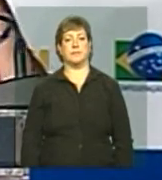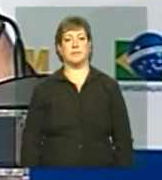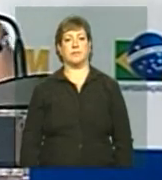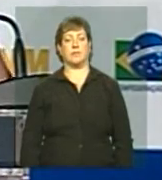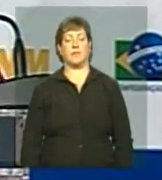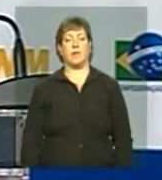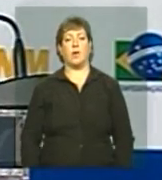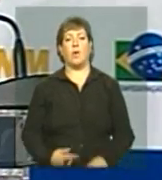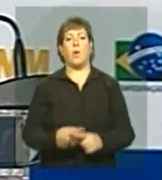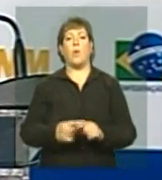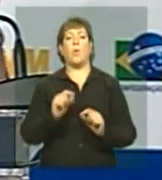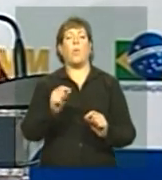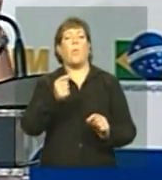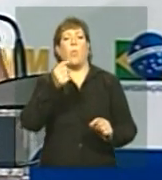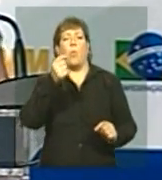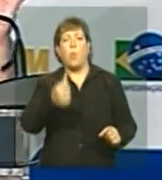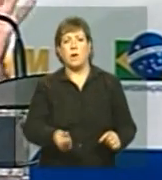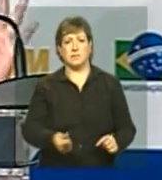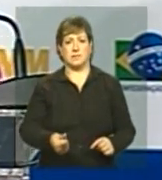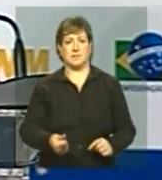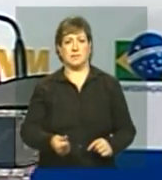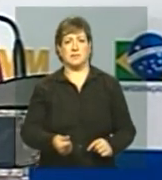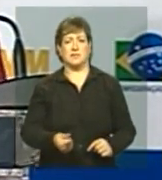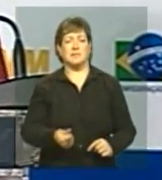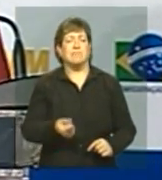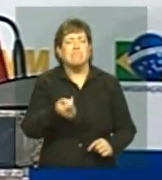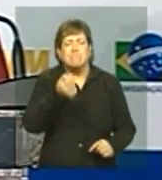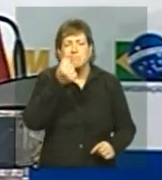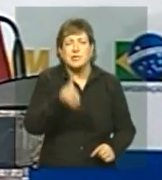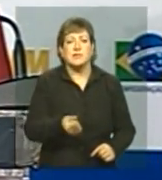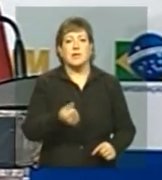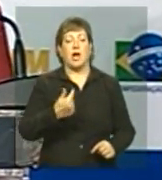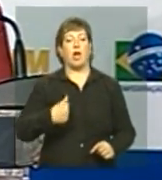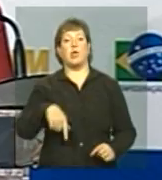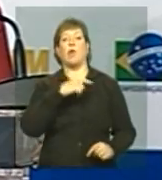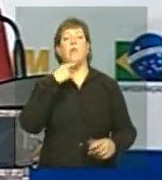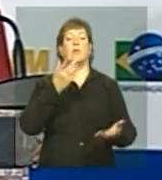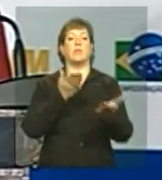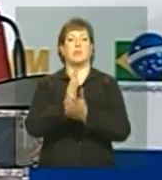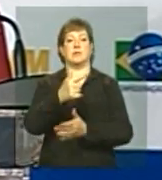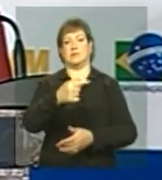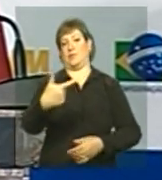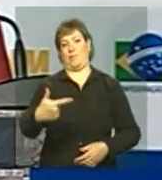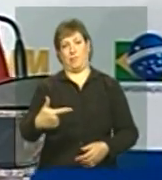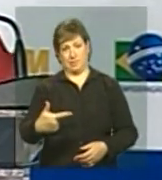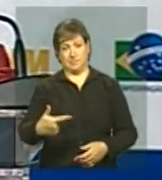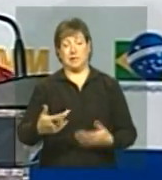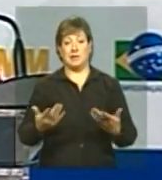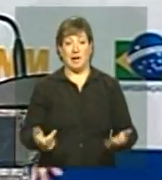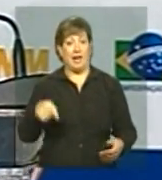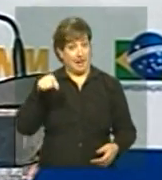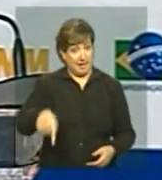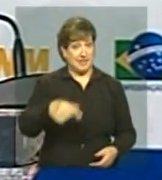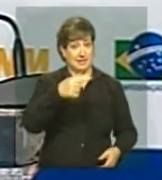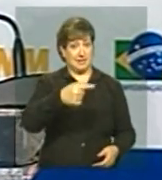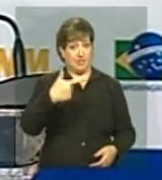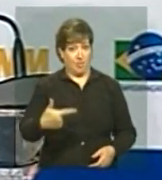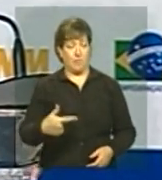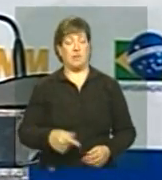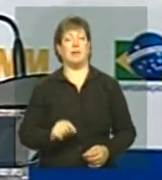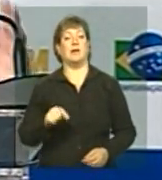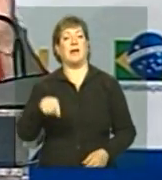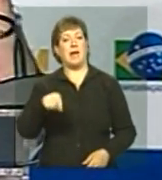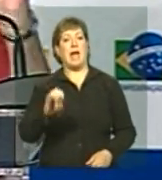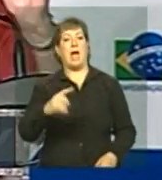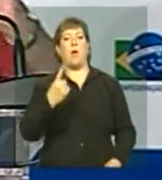Por quase um milímetro, nós não aprovamos a 72. E a 72 é uma